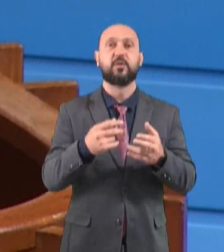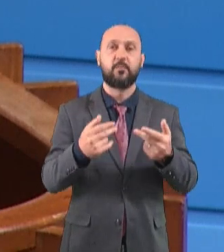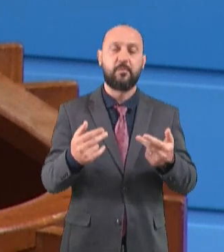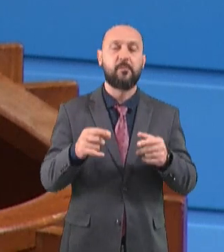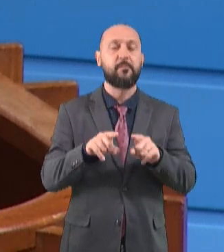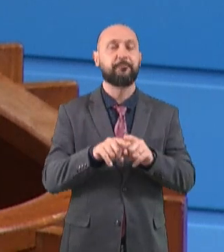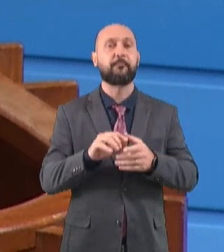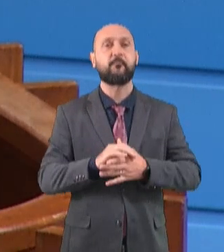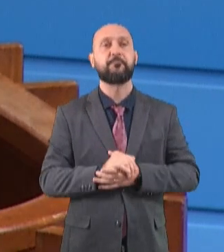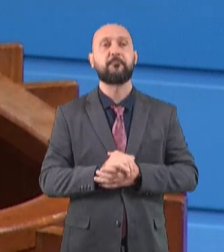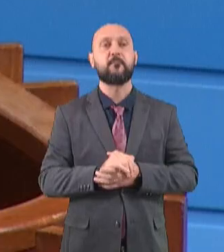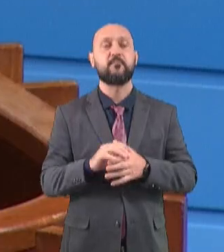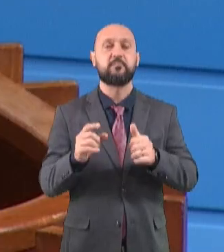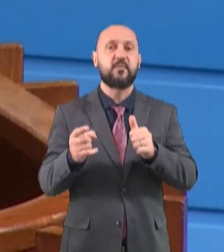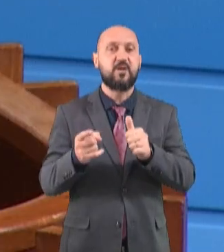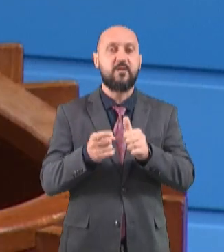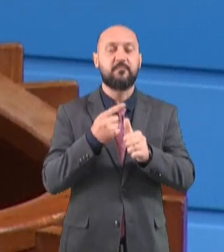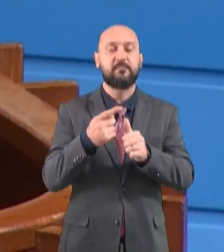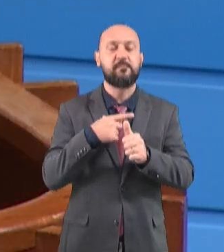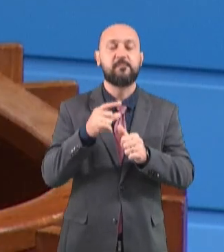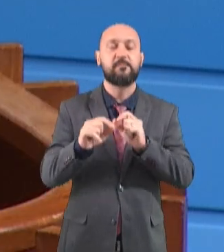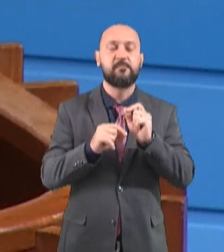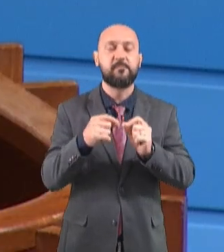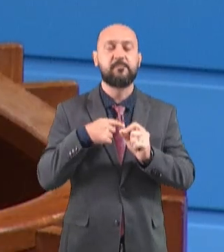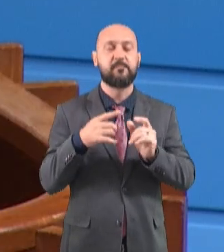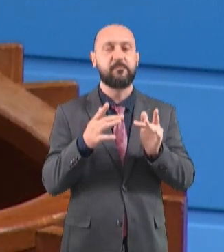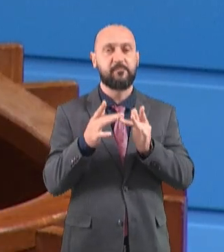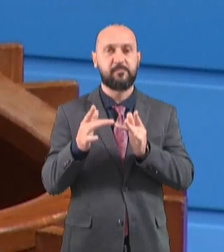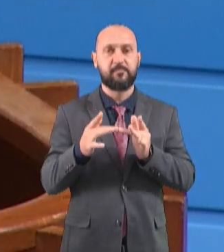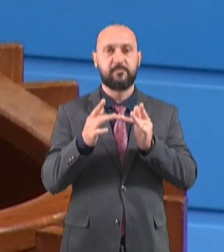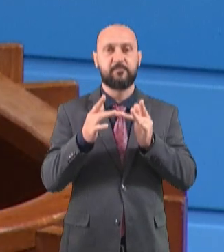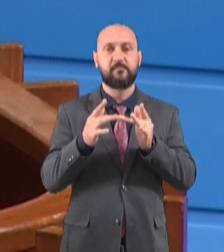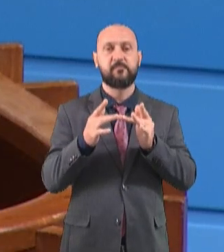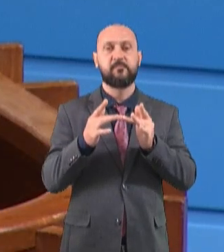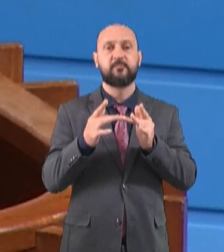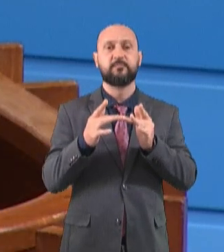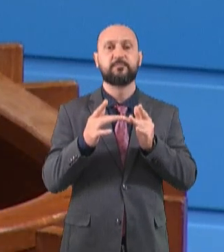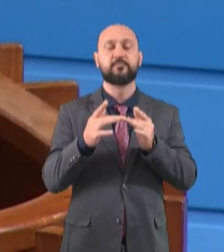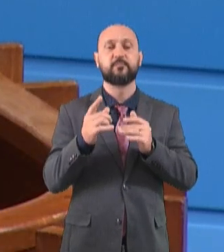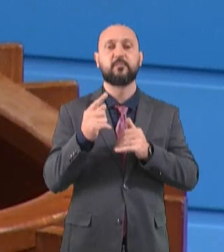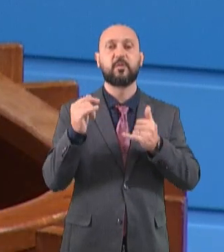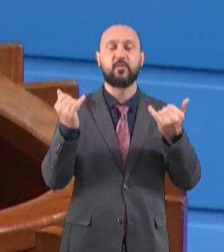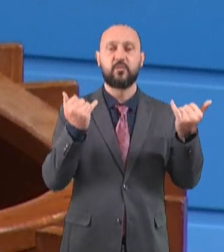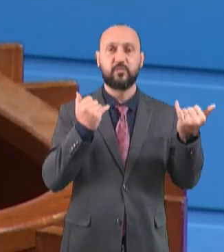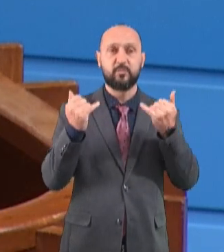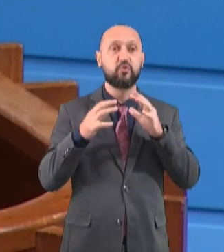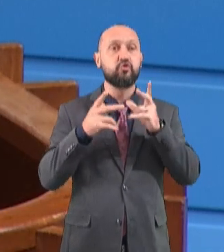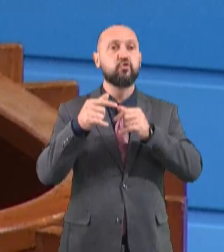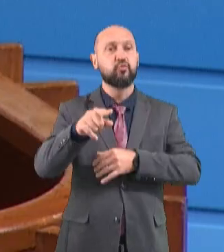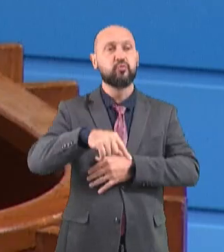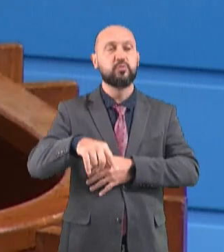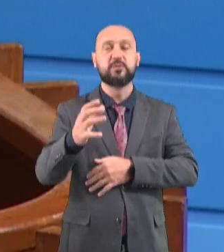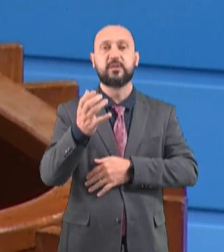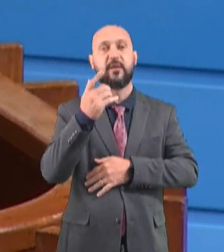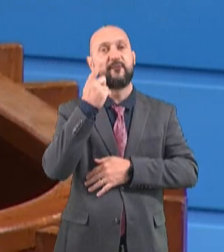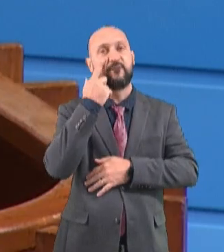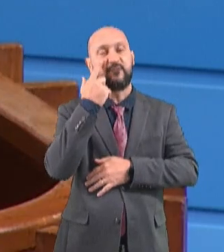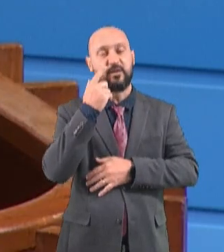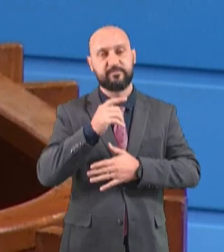veículos. Pela primeira vez nós vamos poder ter acesso a uma informação que todos gostariam de